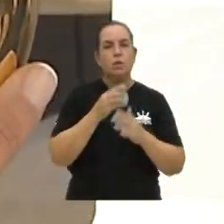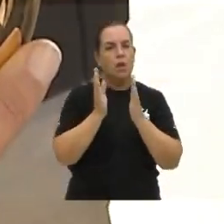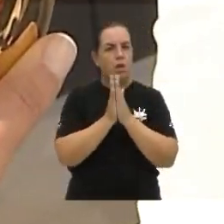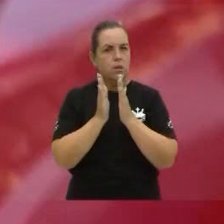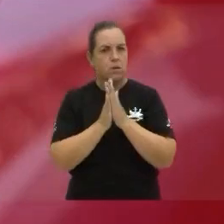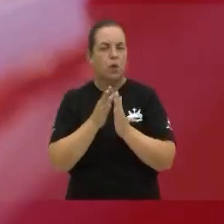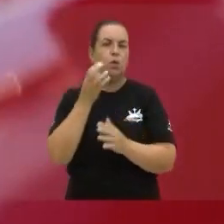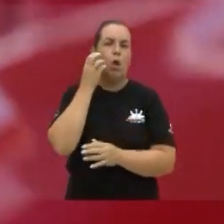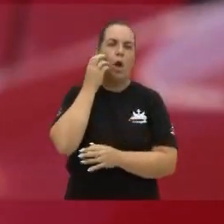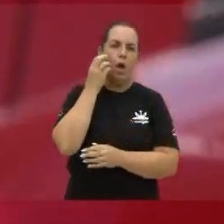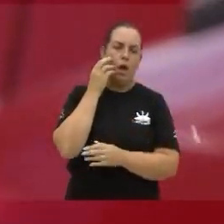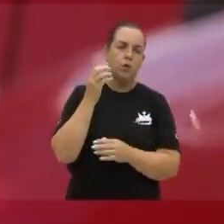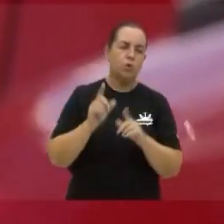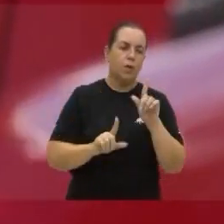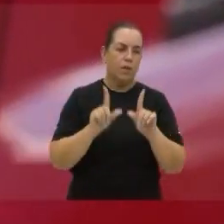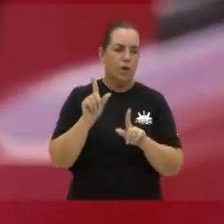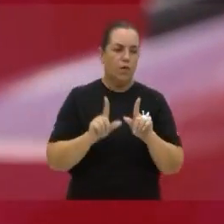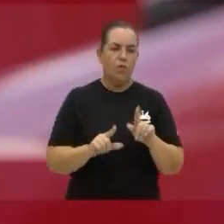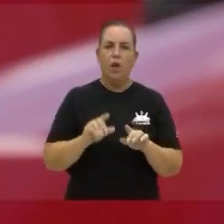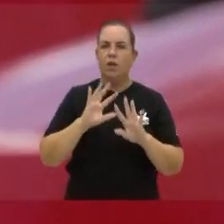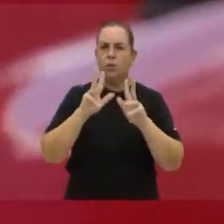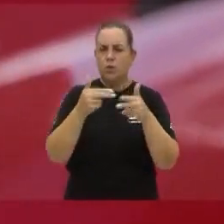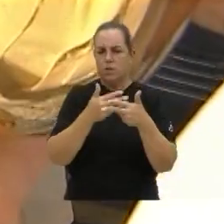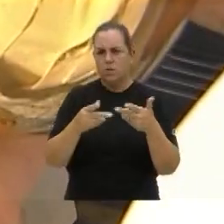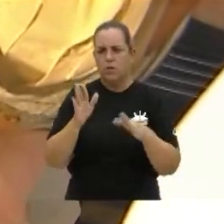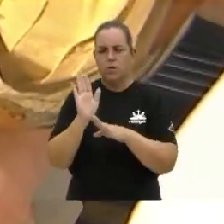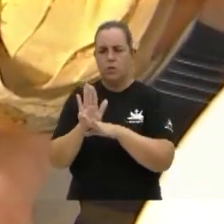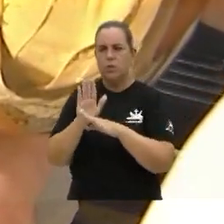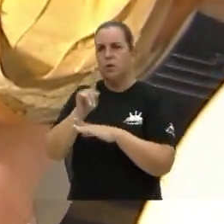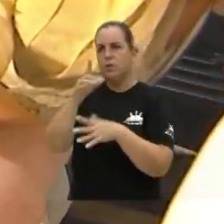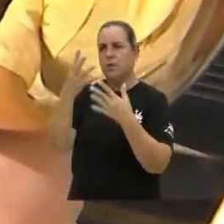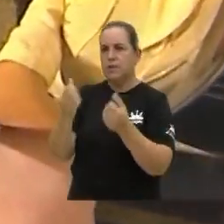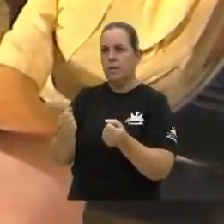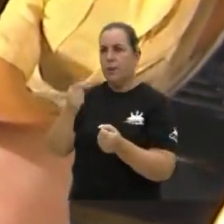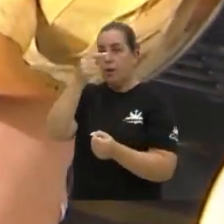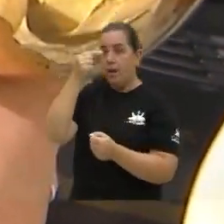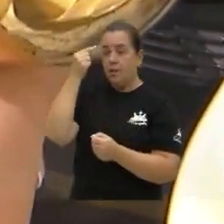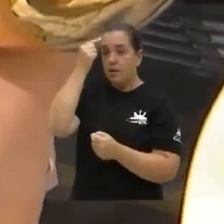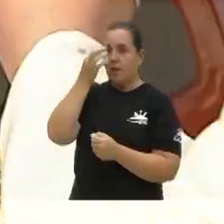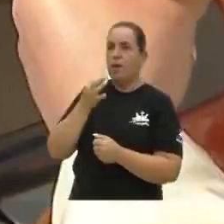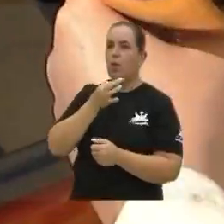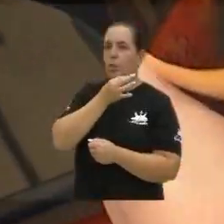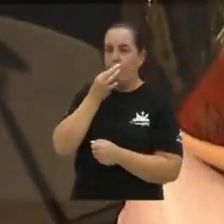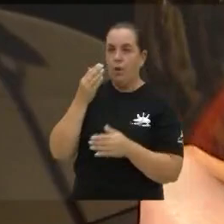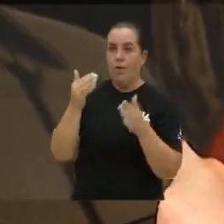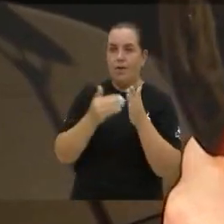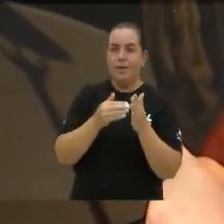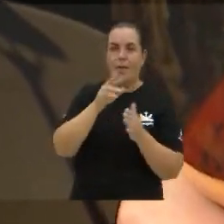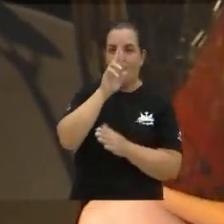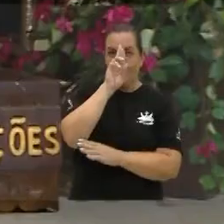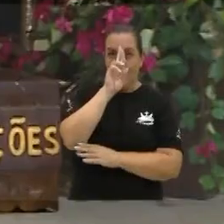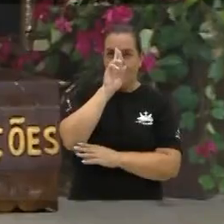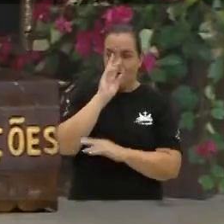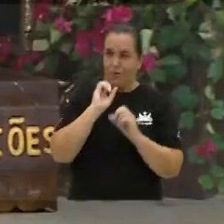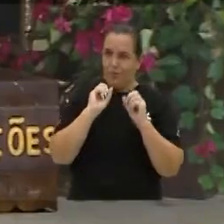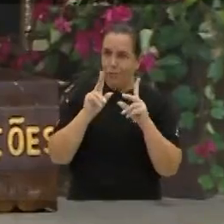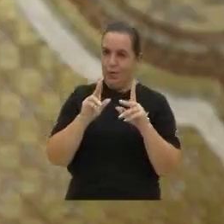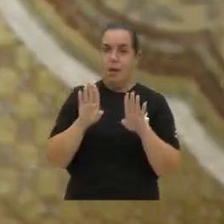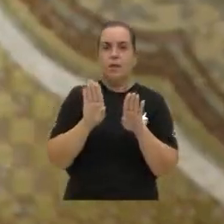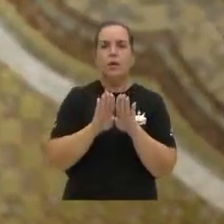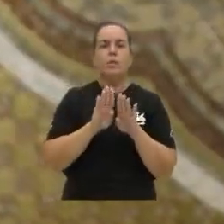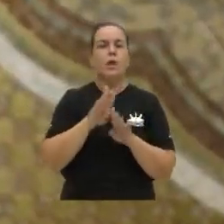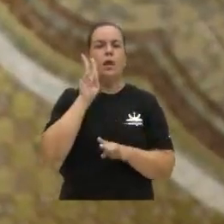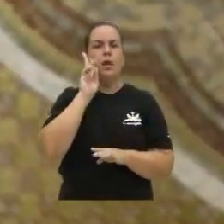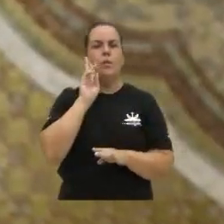rádio, rezando pela TV. Tudo ajudando você a receber a Santa Comunhão. Até às 12 horas. Gostaria de lembrar e chamar a